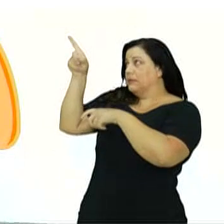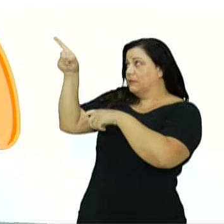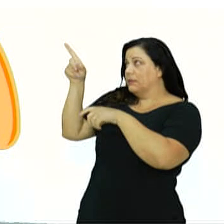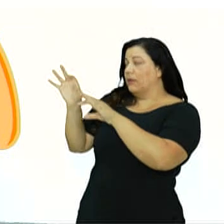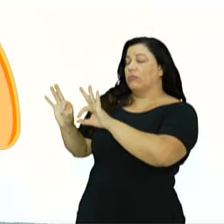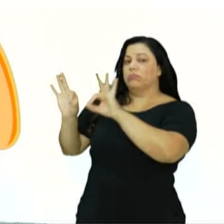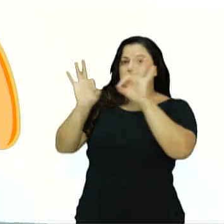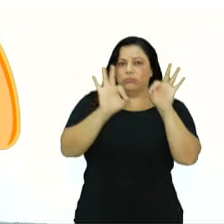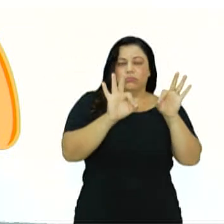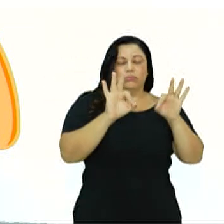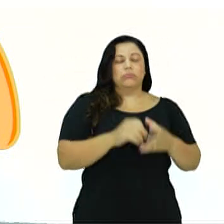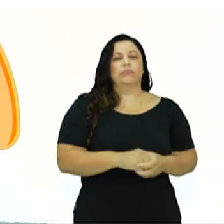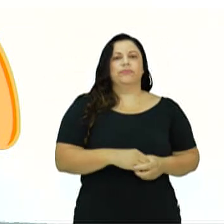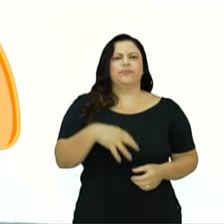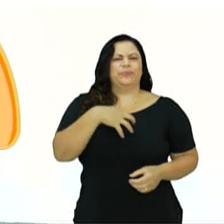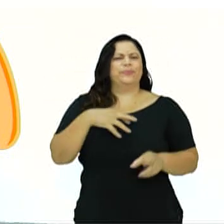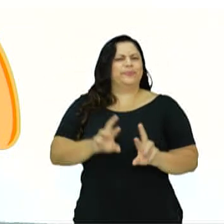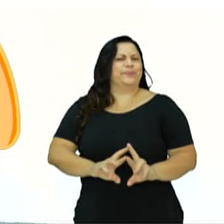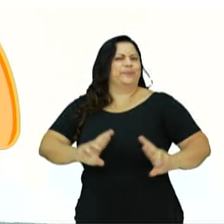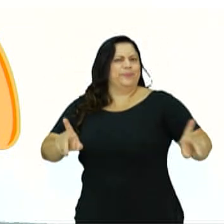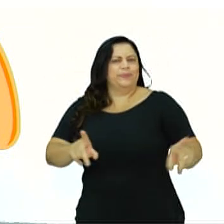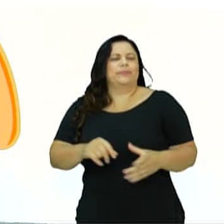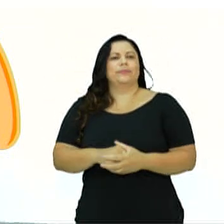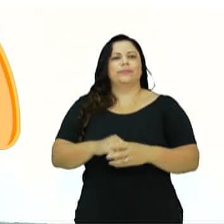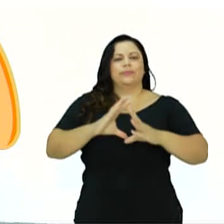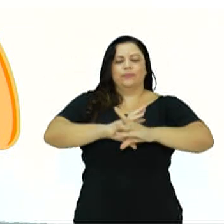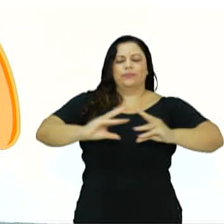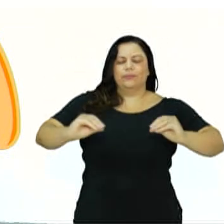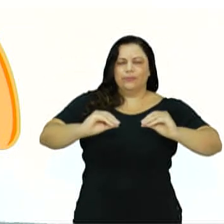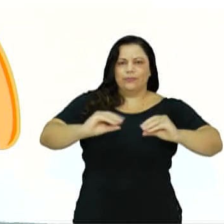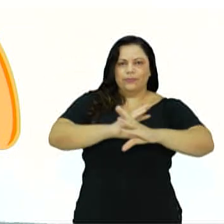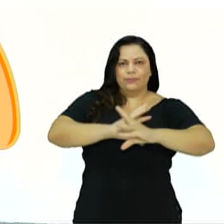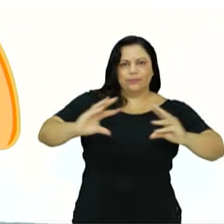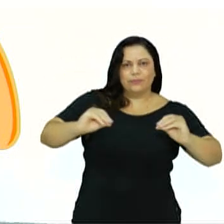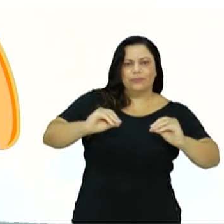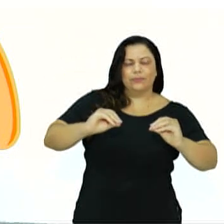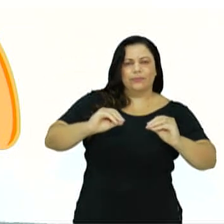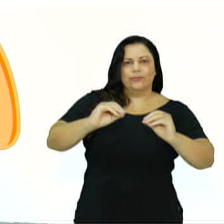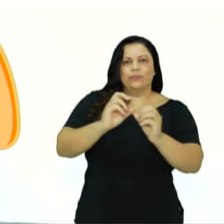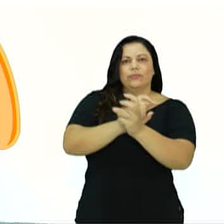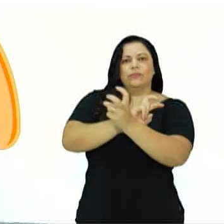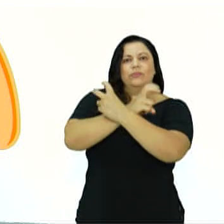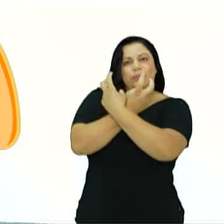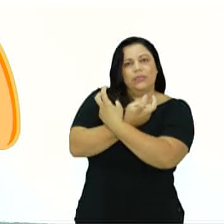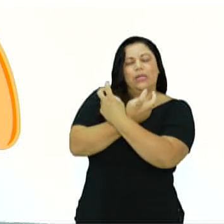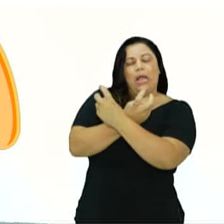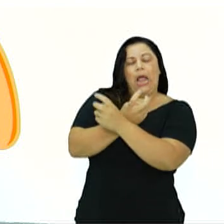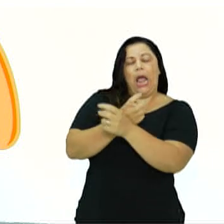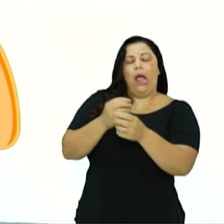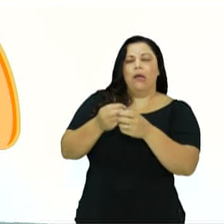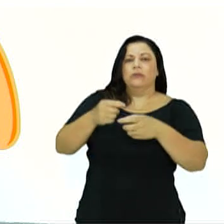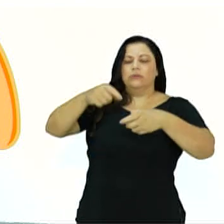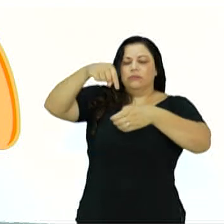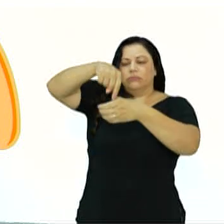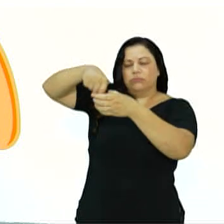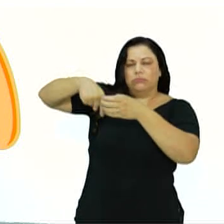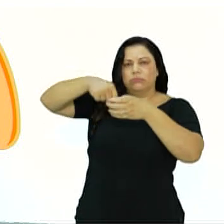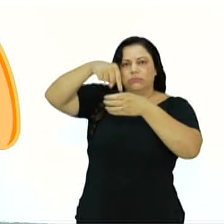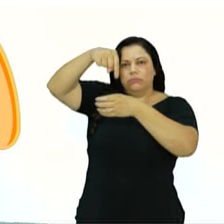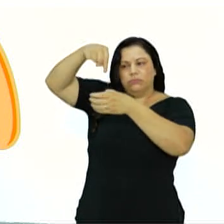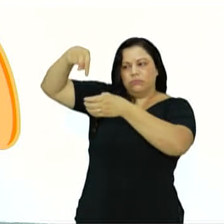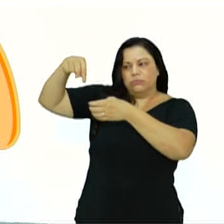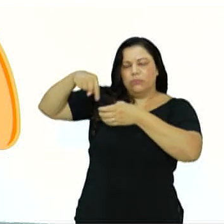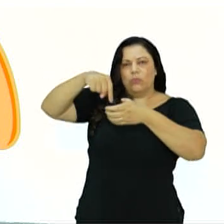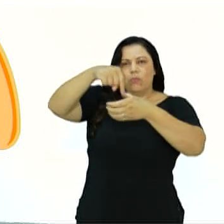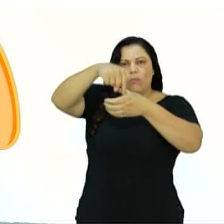forminha diferente ali, né, desfazem a parte interna do osso, aumentando a cavidade onde a medula se encontra. Então, elas vão moldar, né, aquela